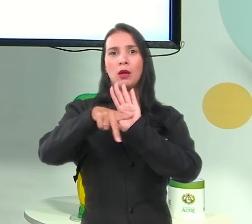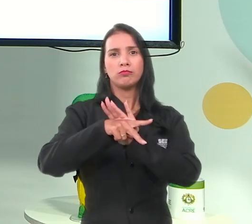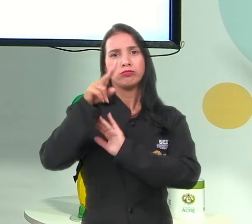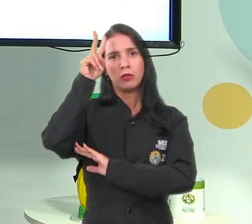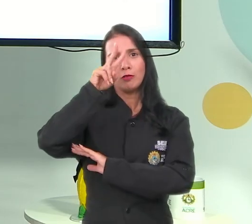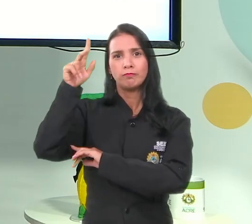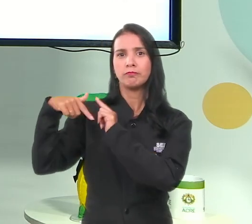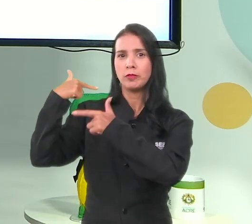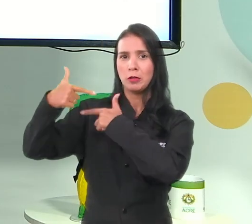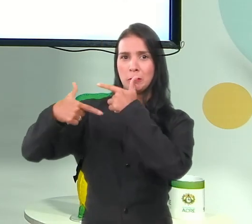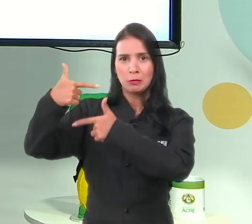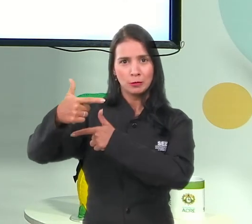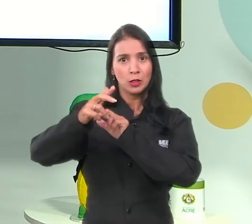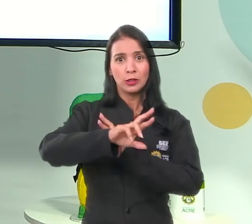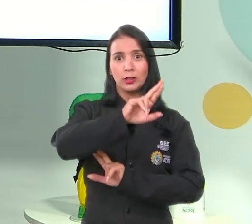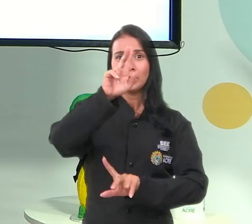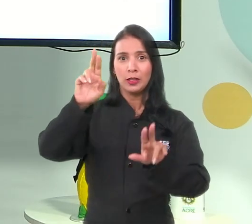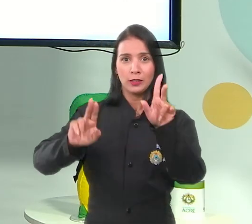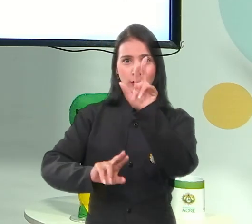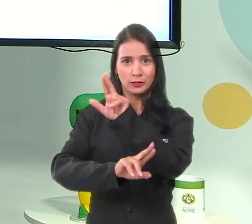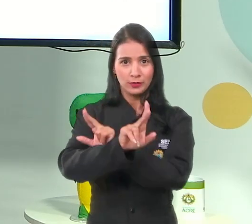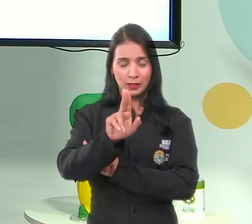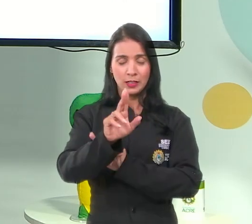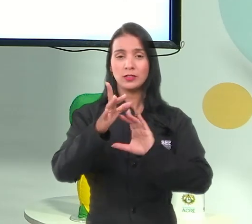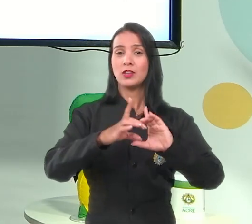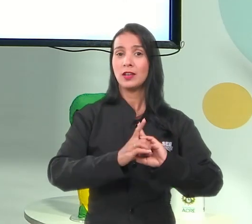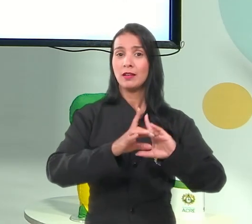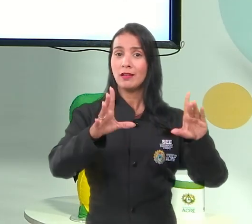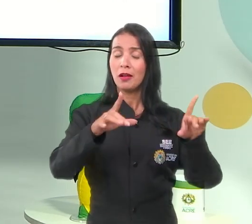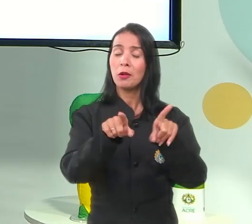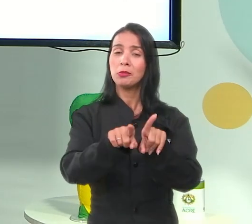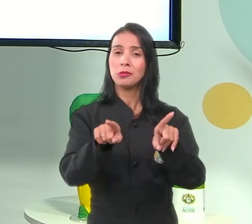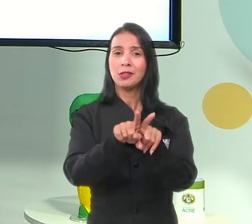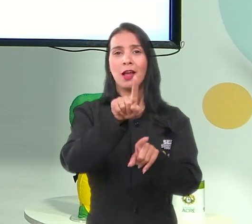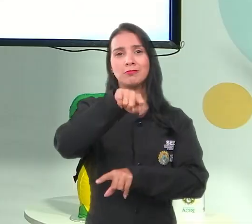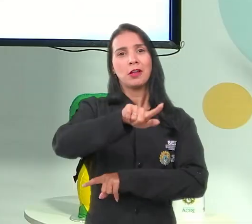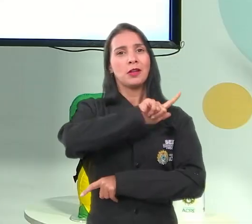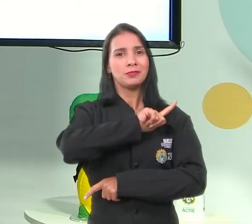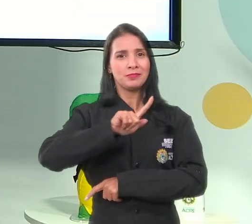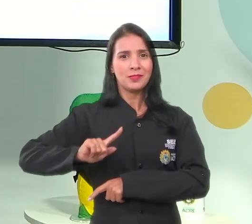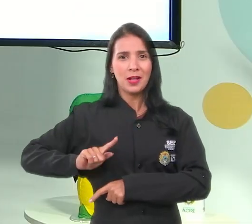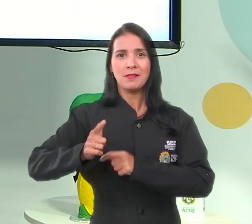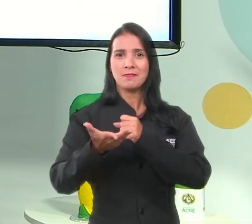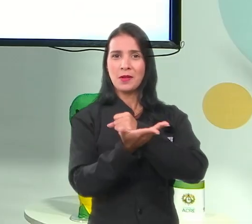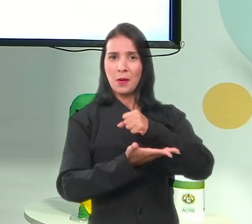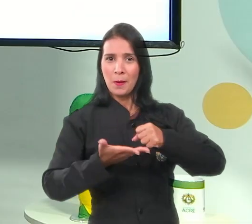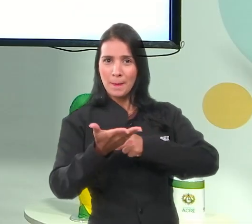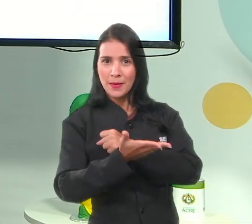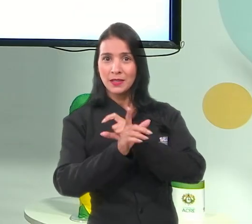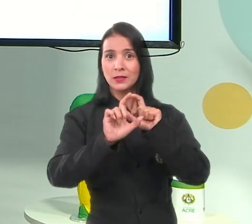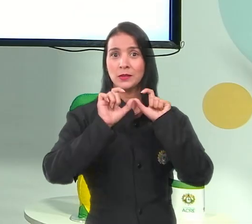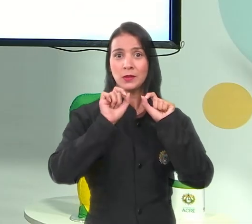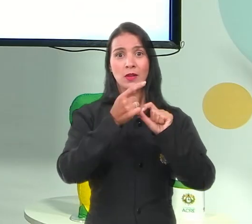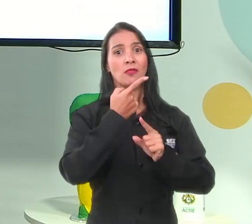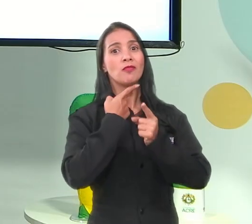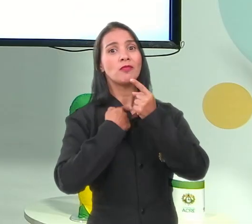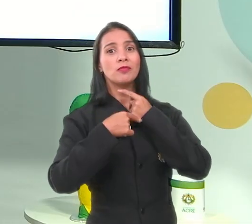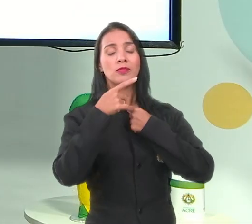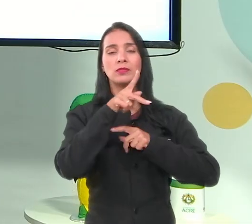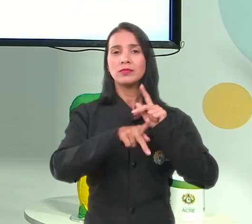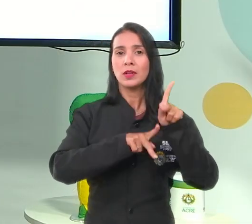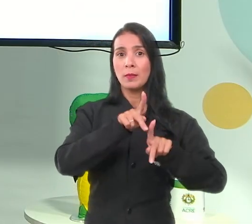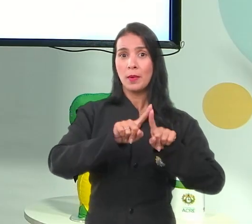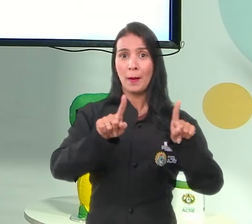historicidade. E a democracia, apesar de ser um governo baseado na vontade popular, ela terá